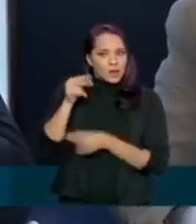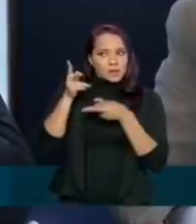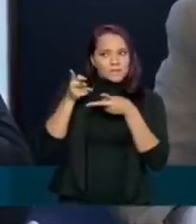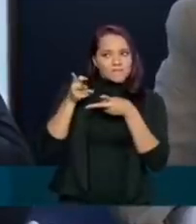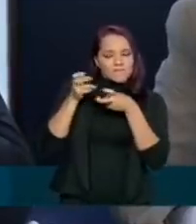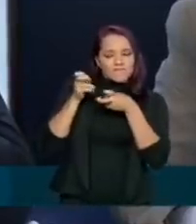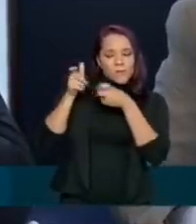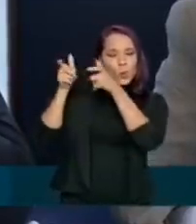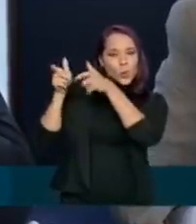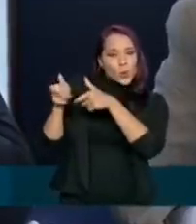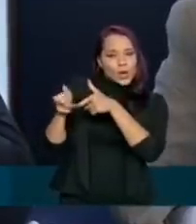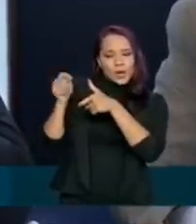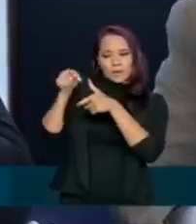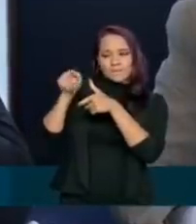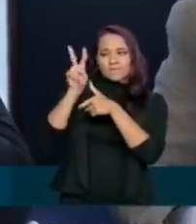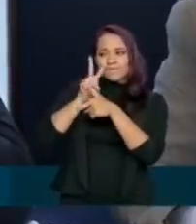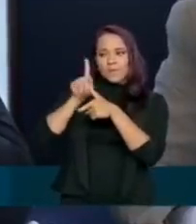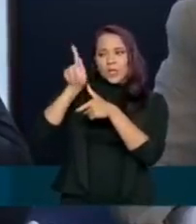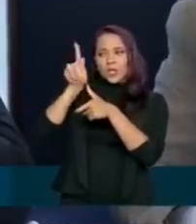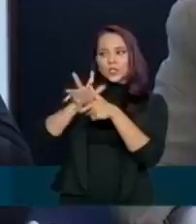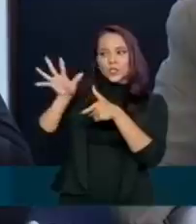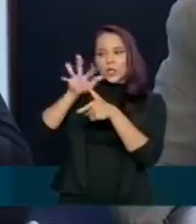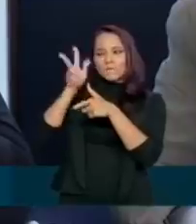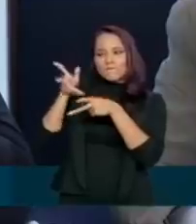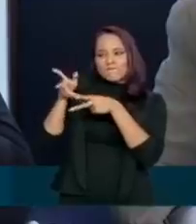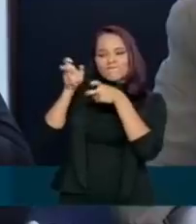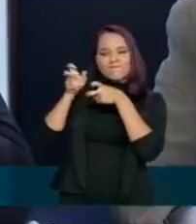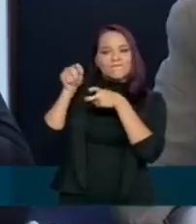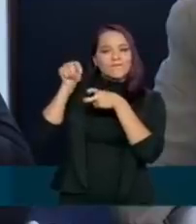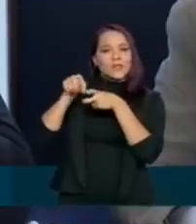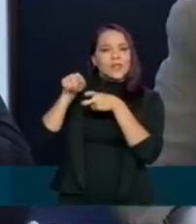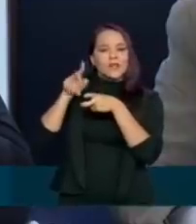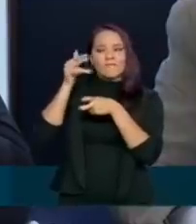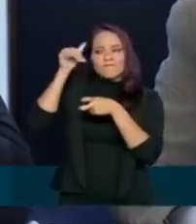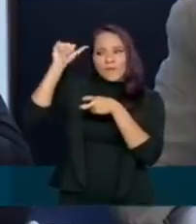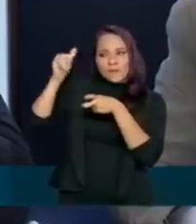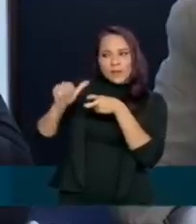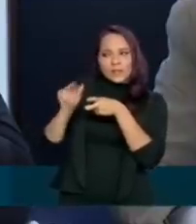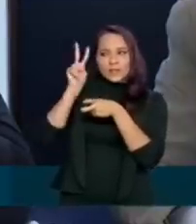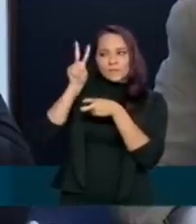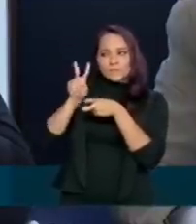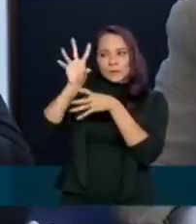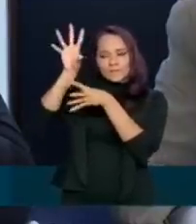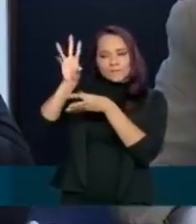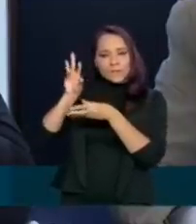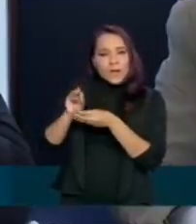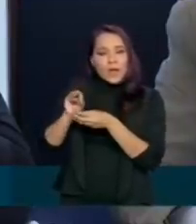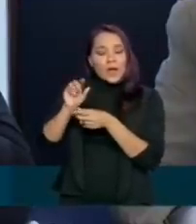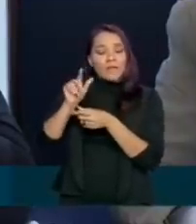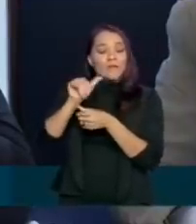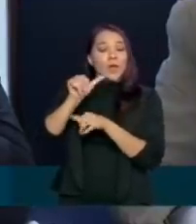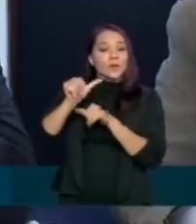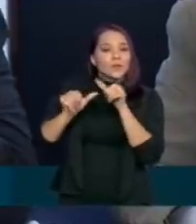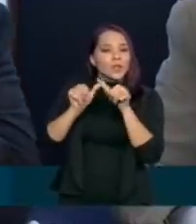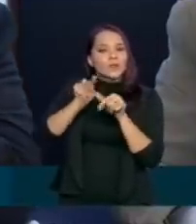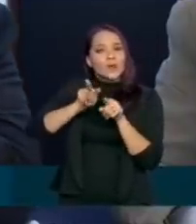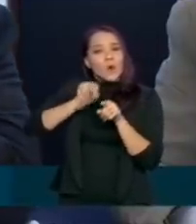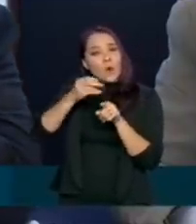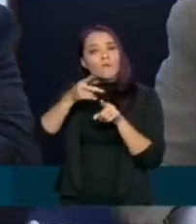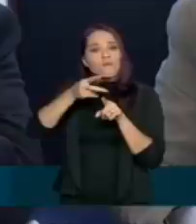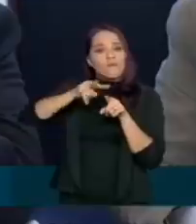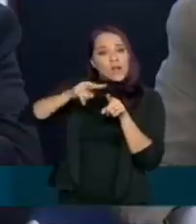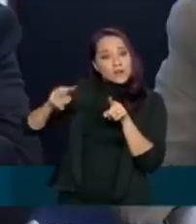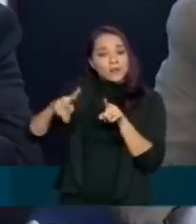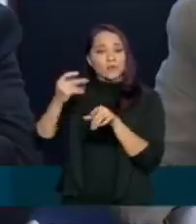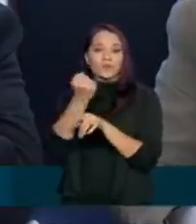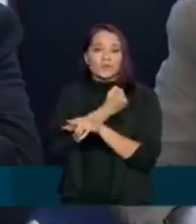a sua localidade, observam a sua região, observam a variação desses números. Então, esse BI